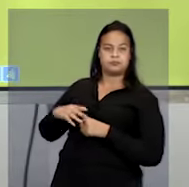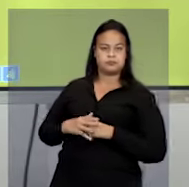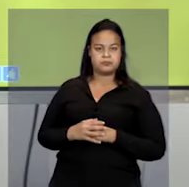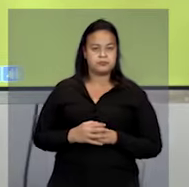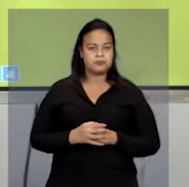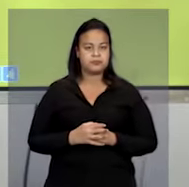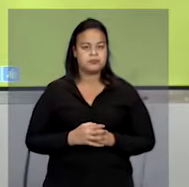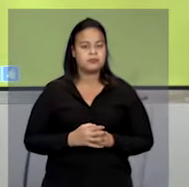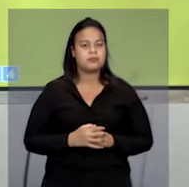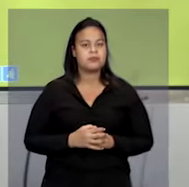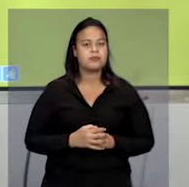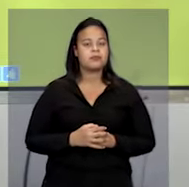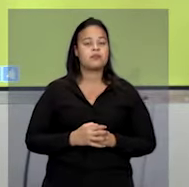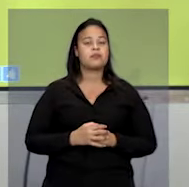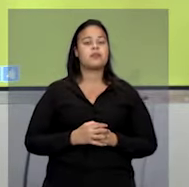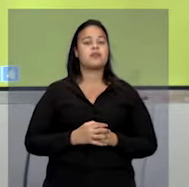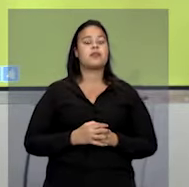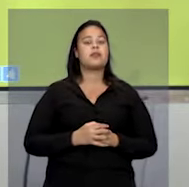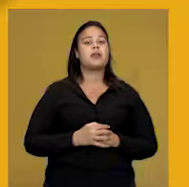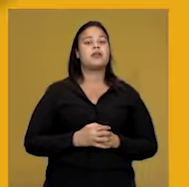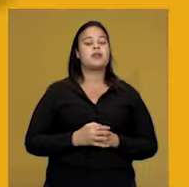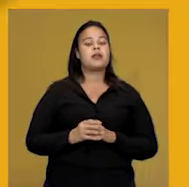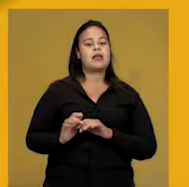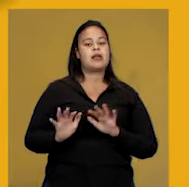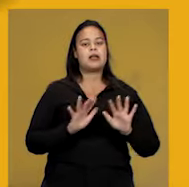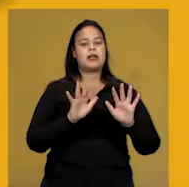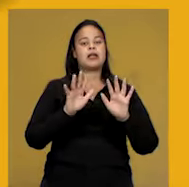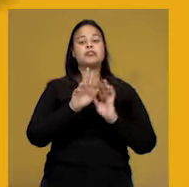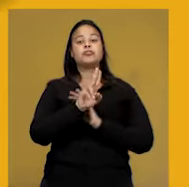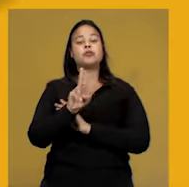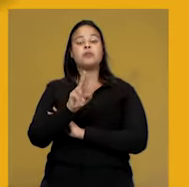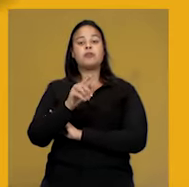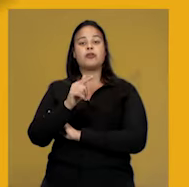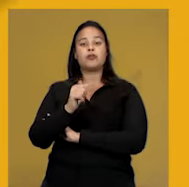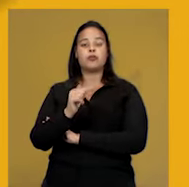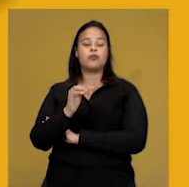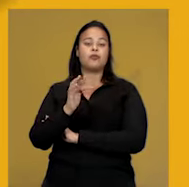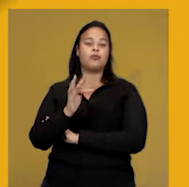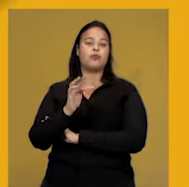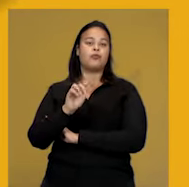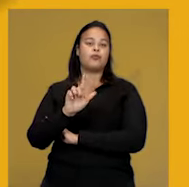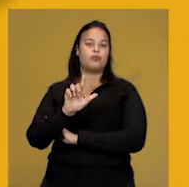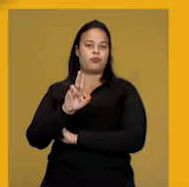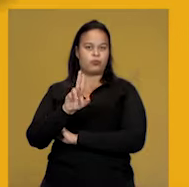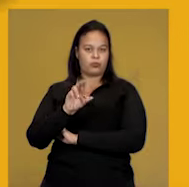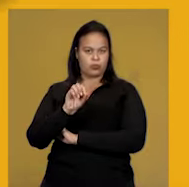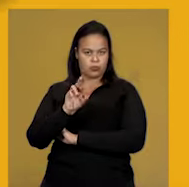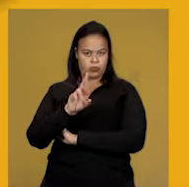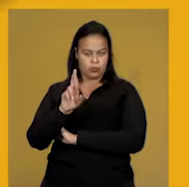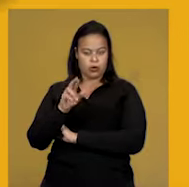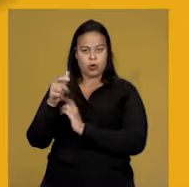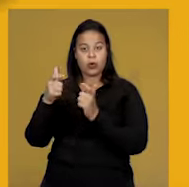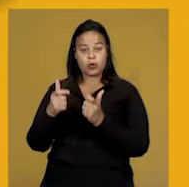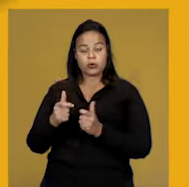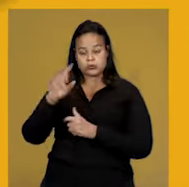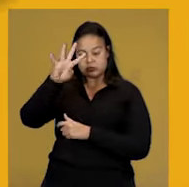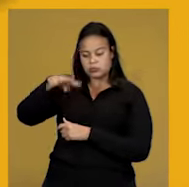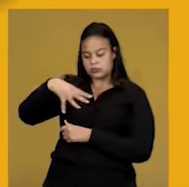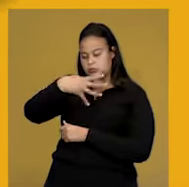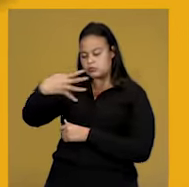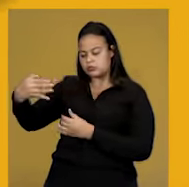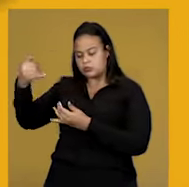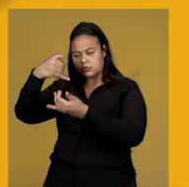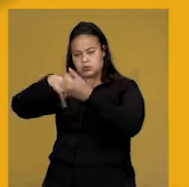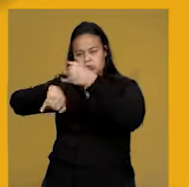Vamos ver um exemplo aqui do gás flúor. O flúor, ele está ali na camada